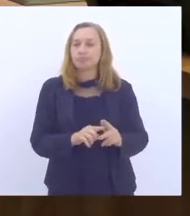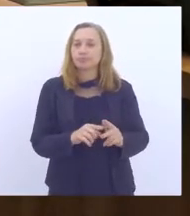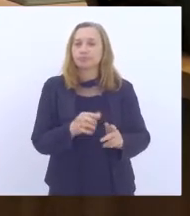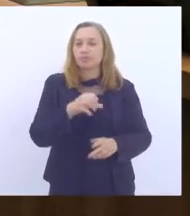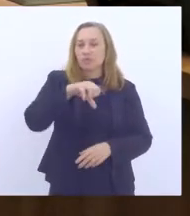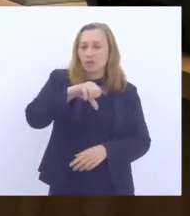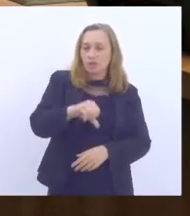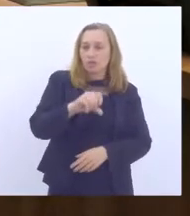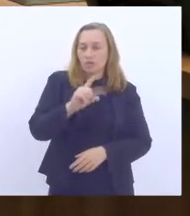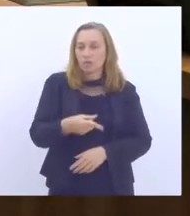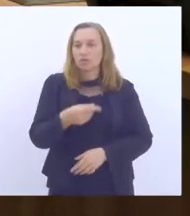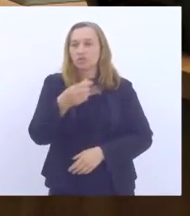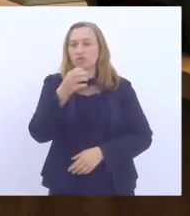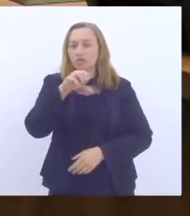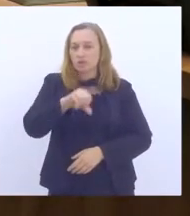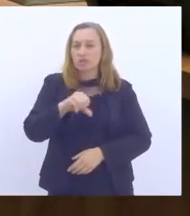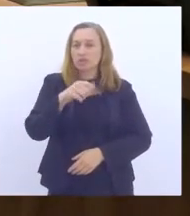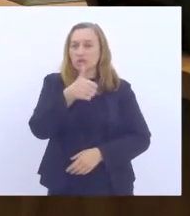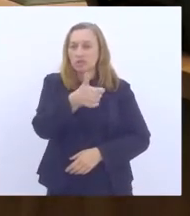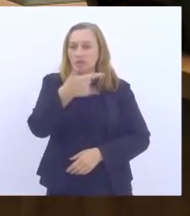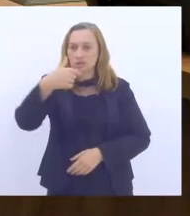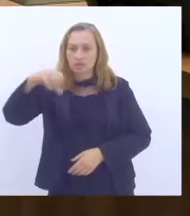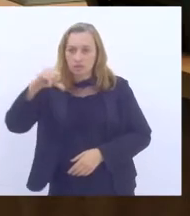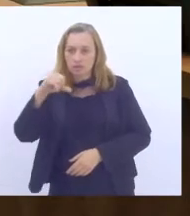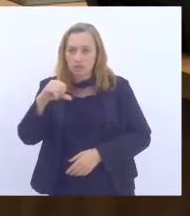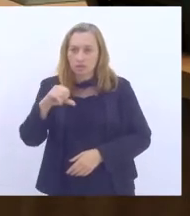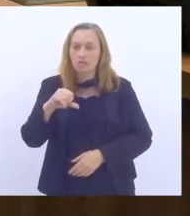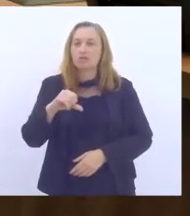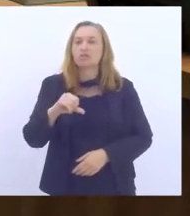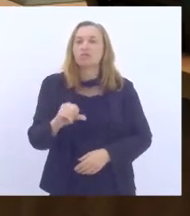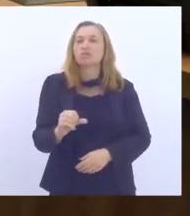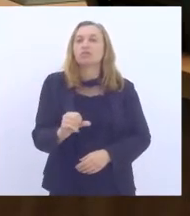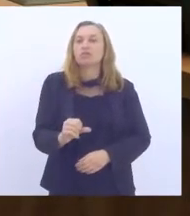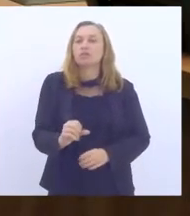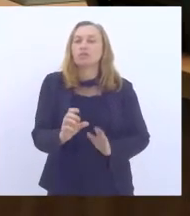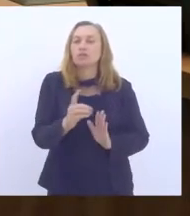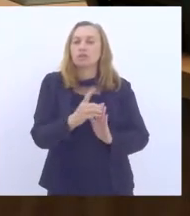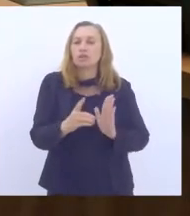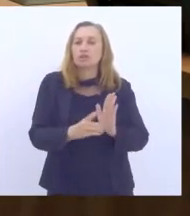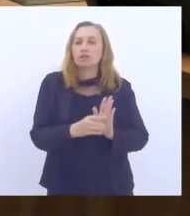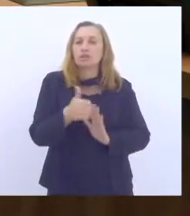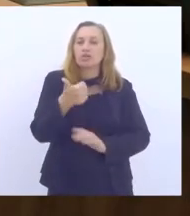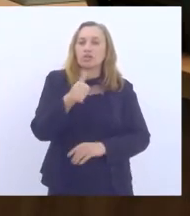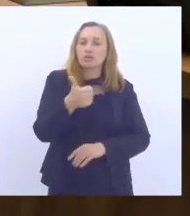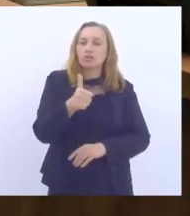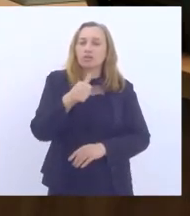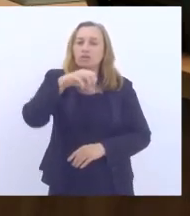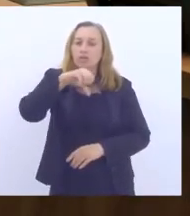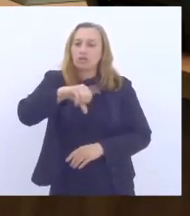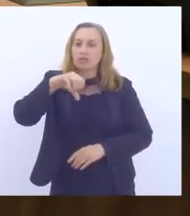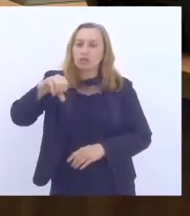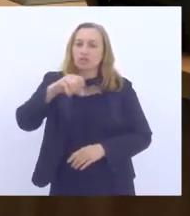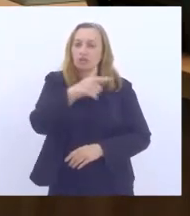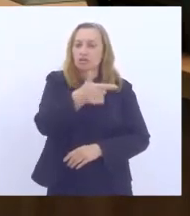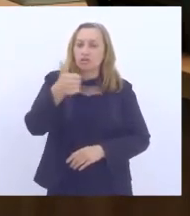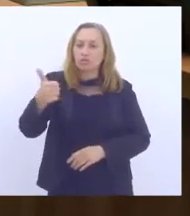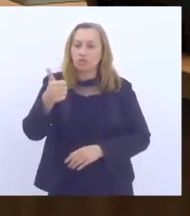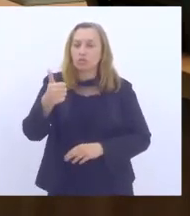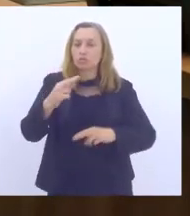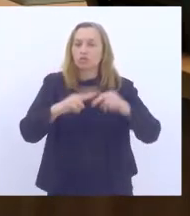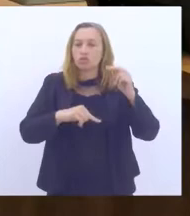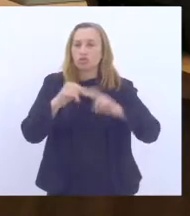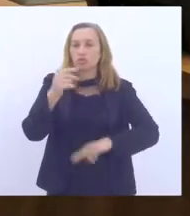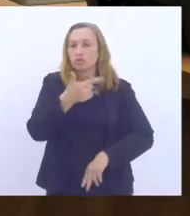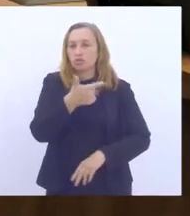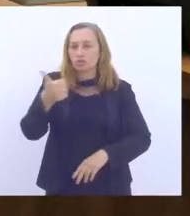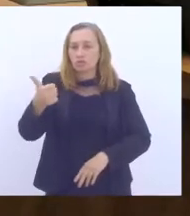decreto 9.918 2019 I revogado pelo decreto 11.099 de 21 de junho de